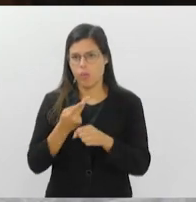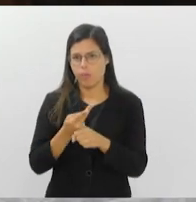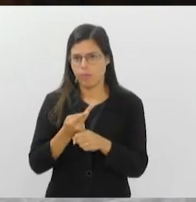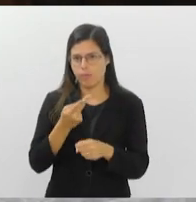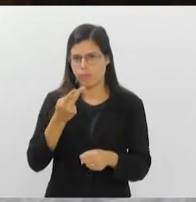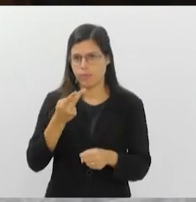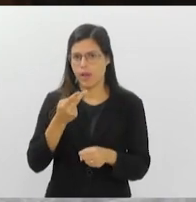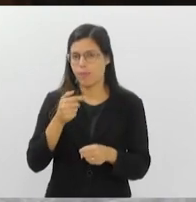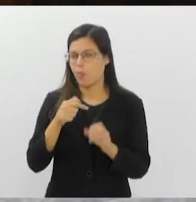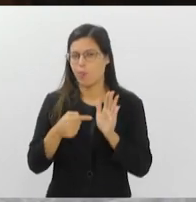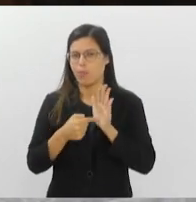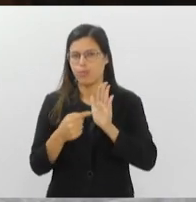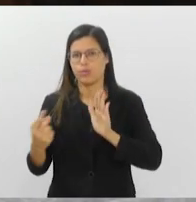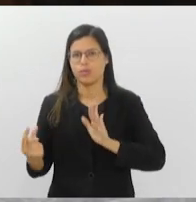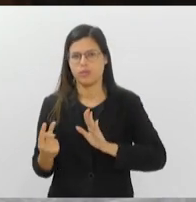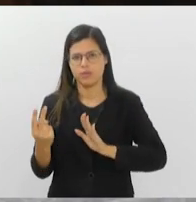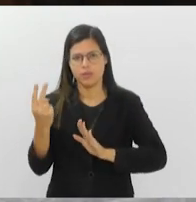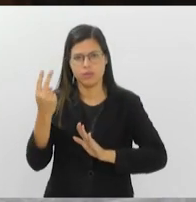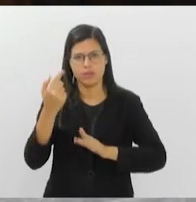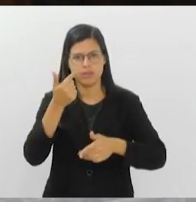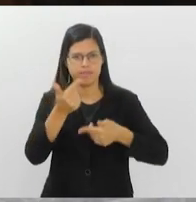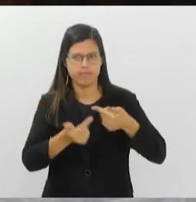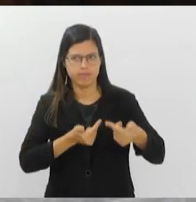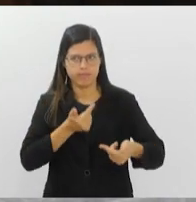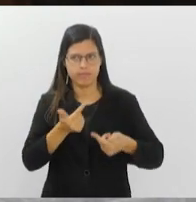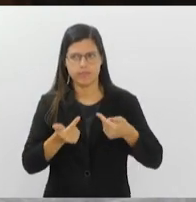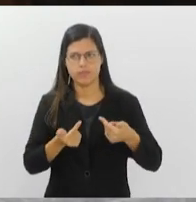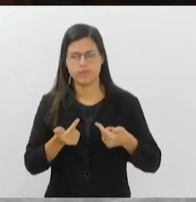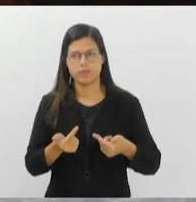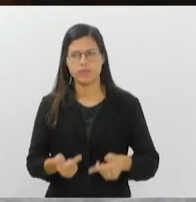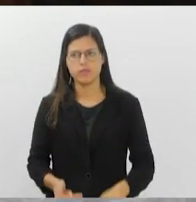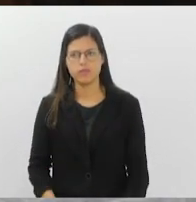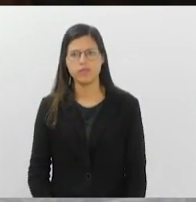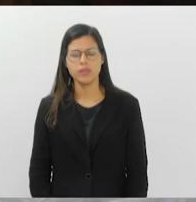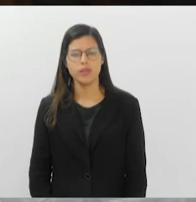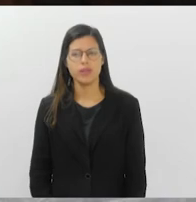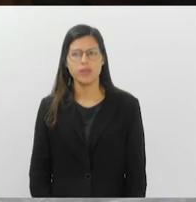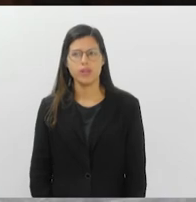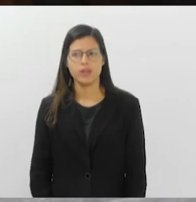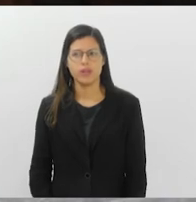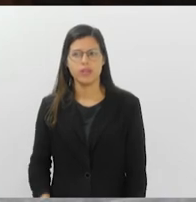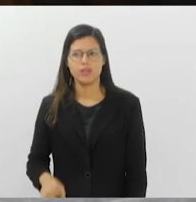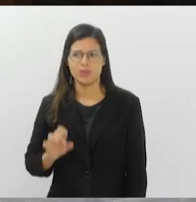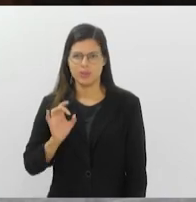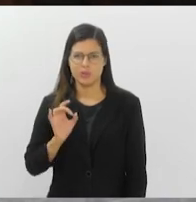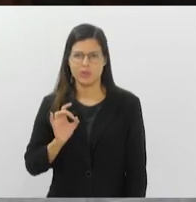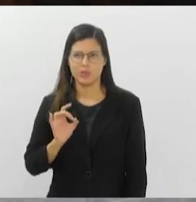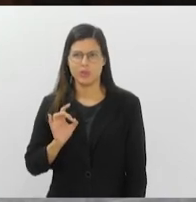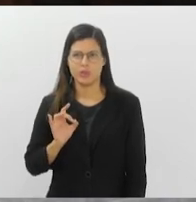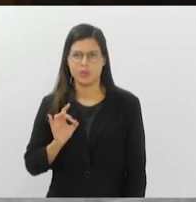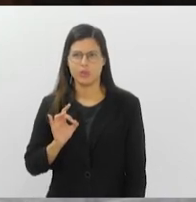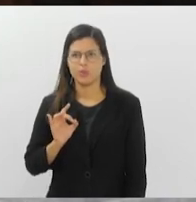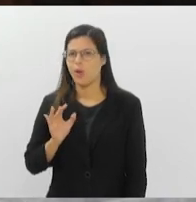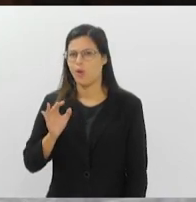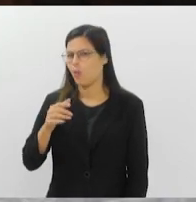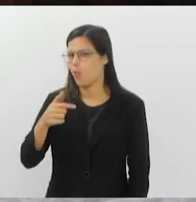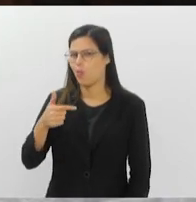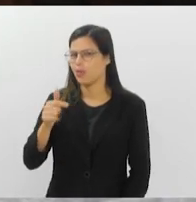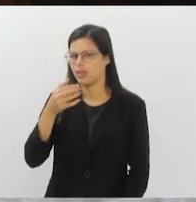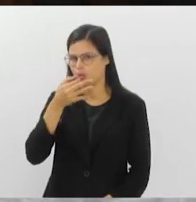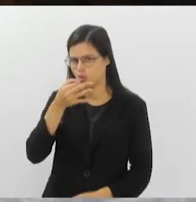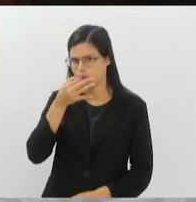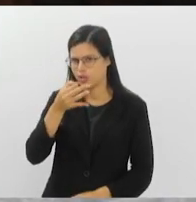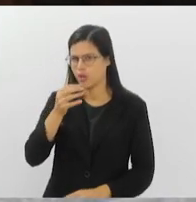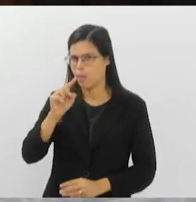é essa valorização desse trabalho. E se for possível, mais uma sugestão para o próximo